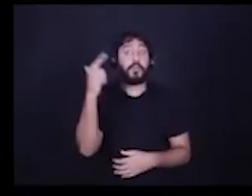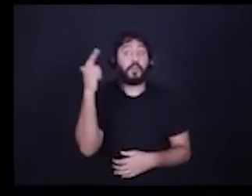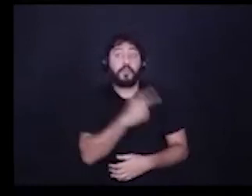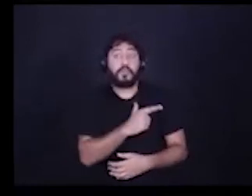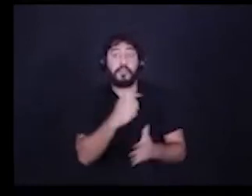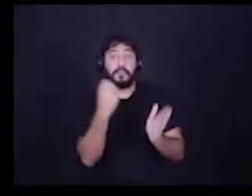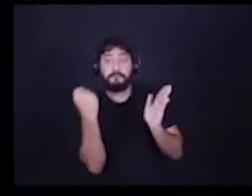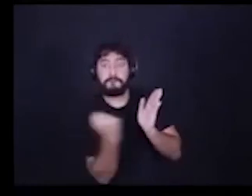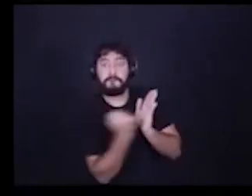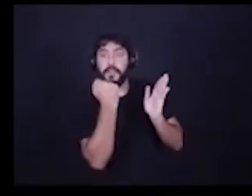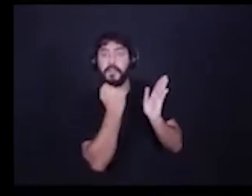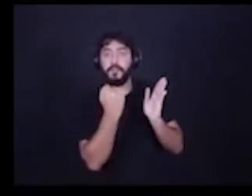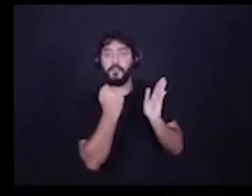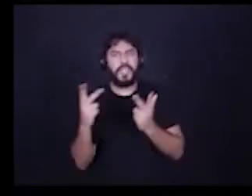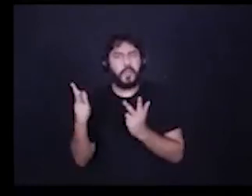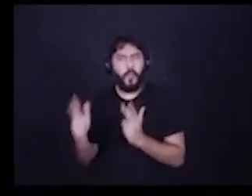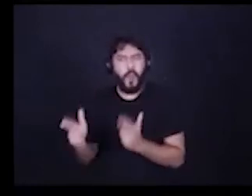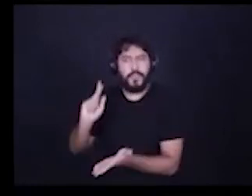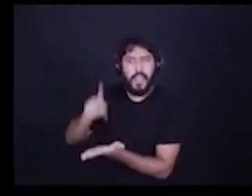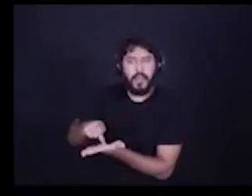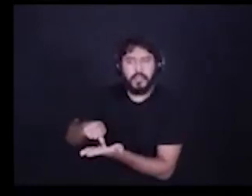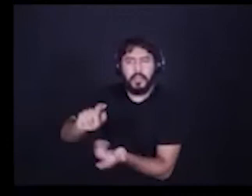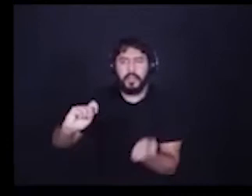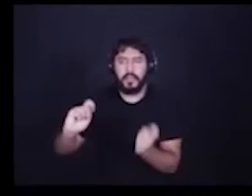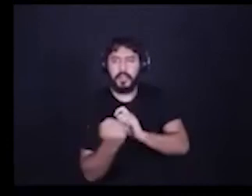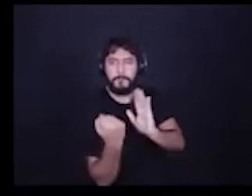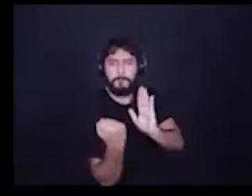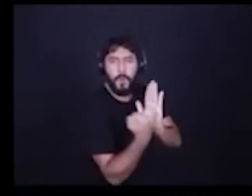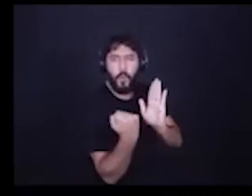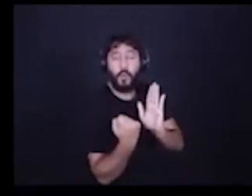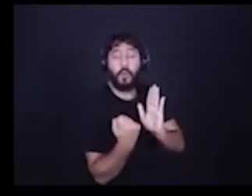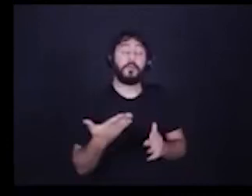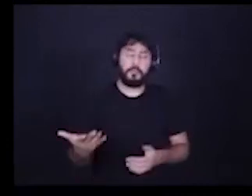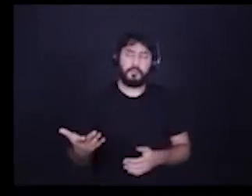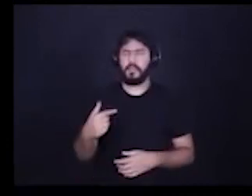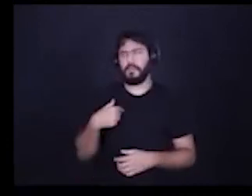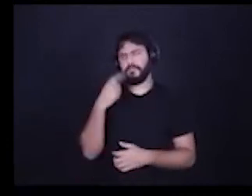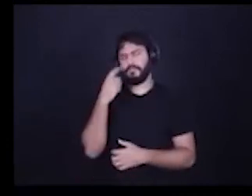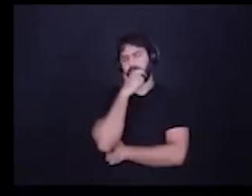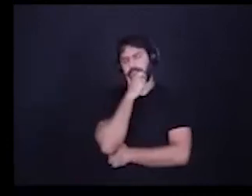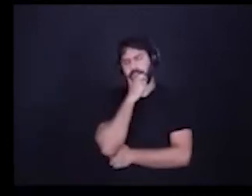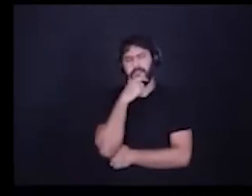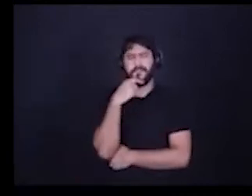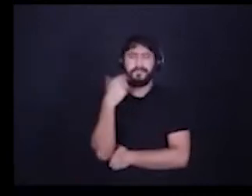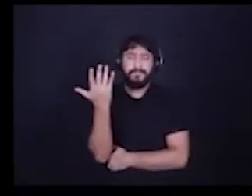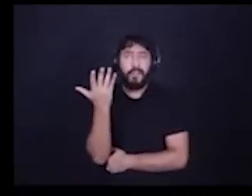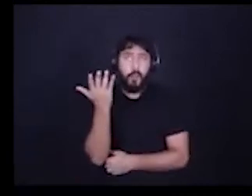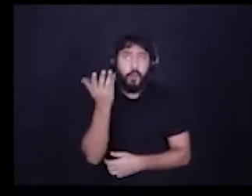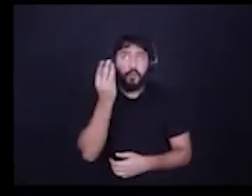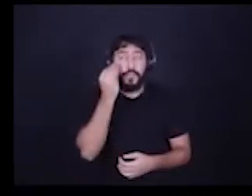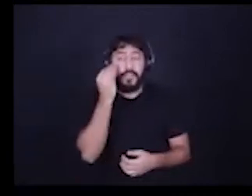carimbo era mesmo, e que eu tinha, de alguma maneira, talvez aludir isso, né? E eu fiquei falando, olha, eu estou tentando trazer ele aqui